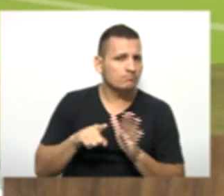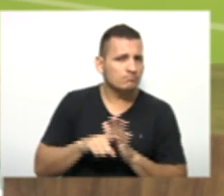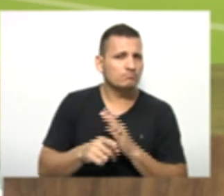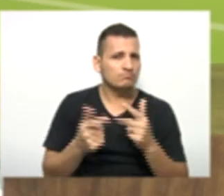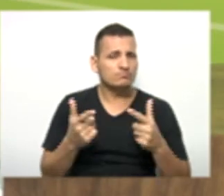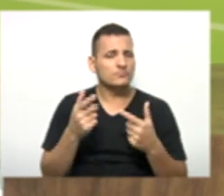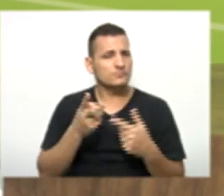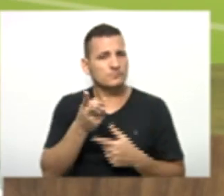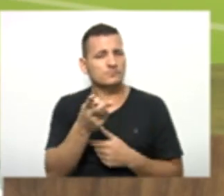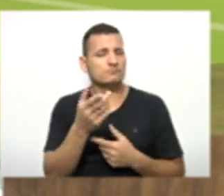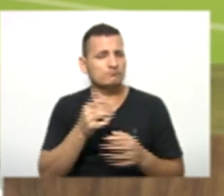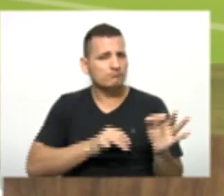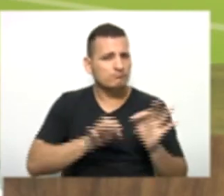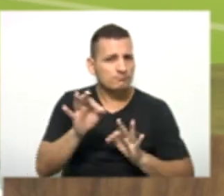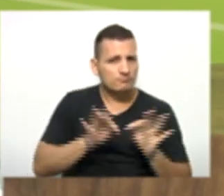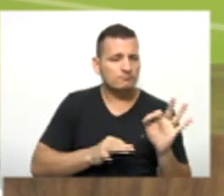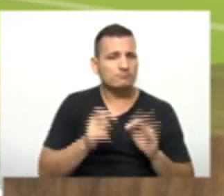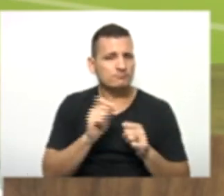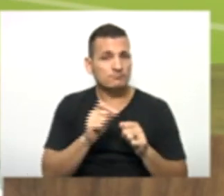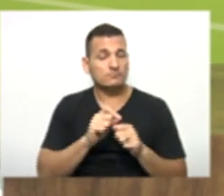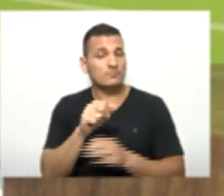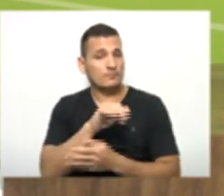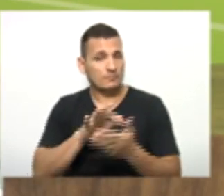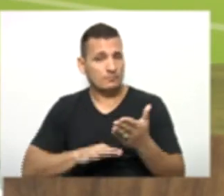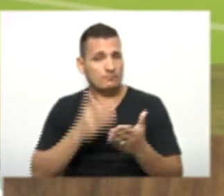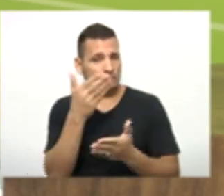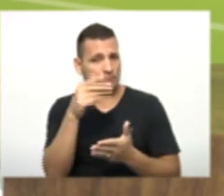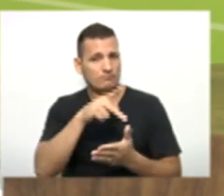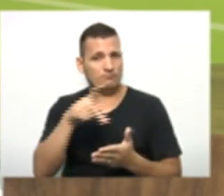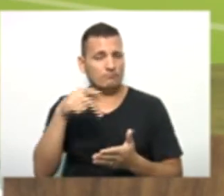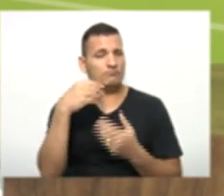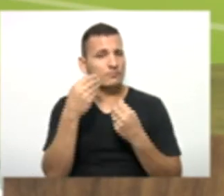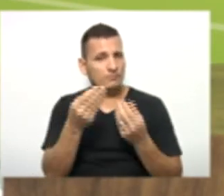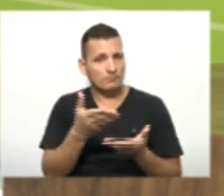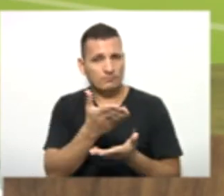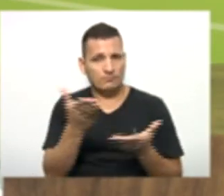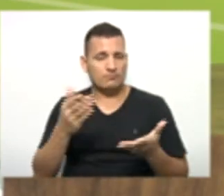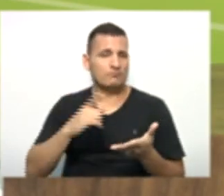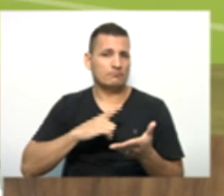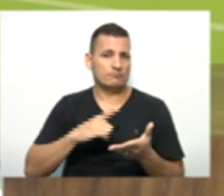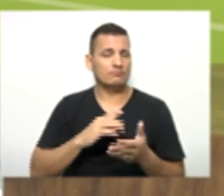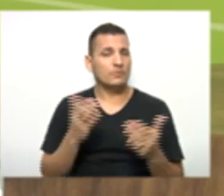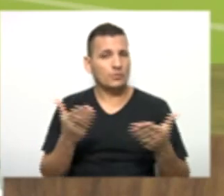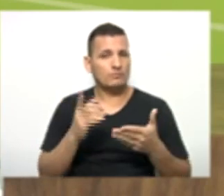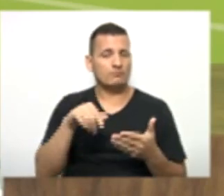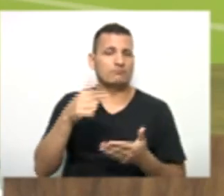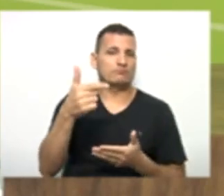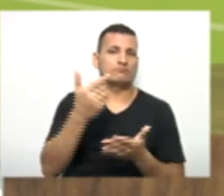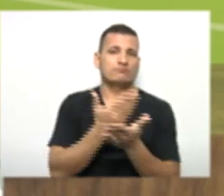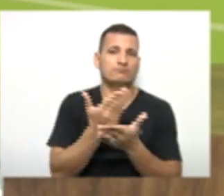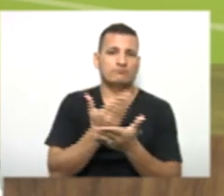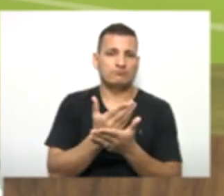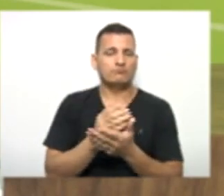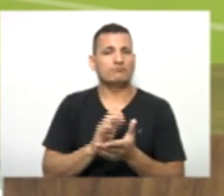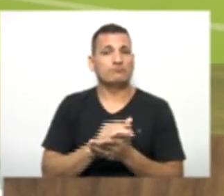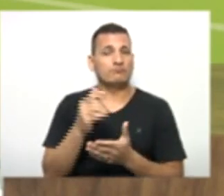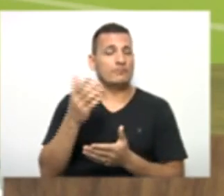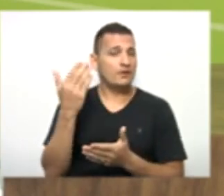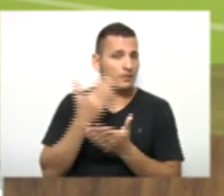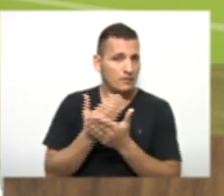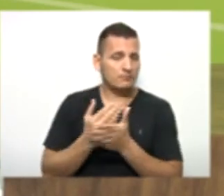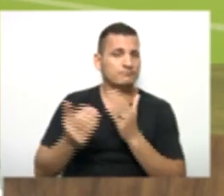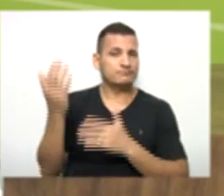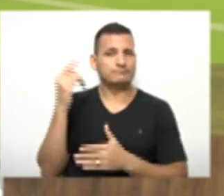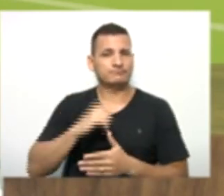A professora já vai deixar aí para vocês uma atividade de percurso, essa hoje já é a segunda aula de vocês. A aula passada teve